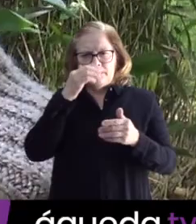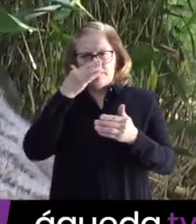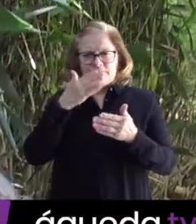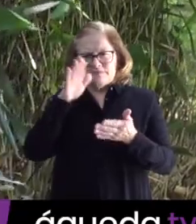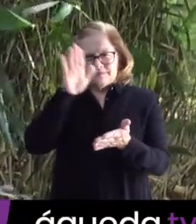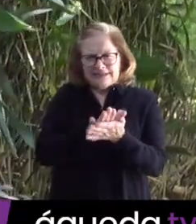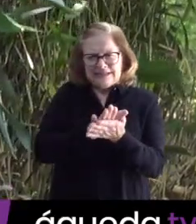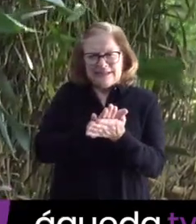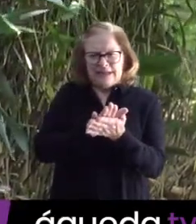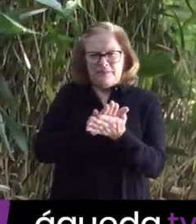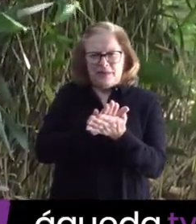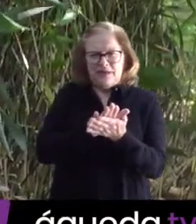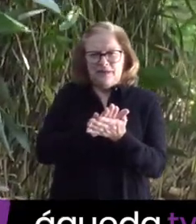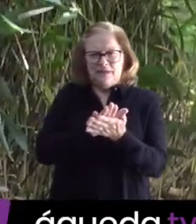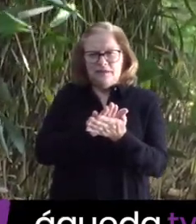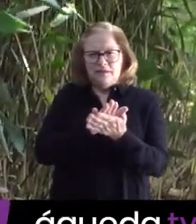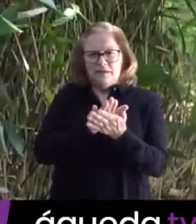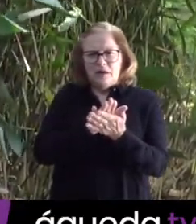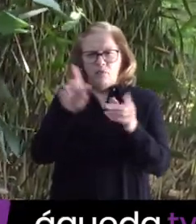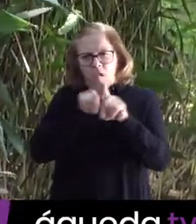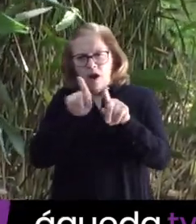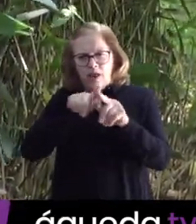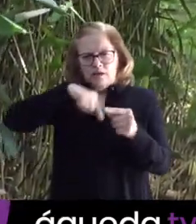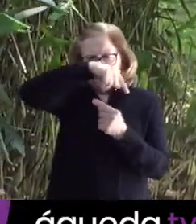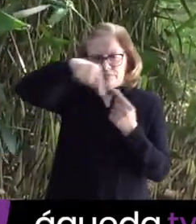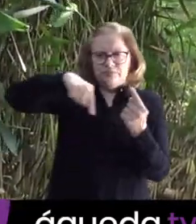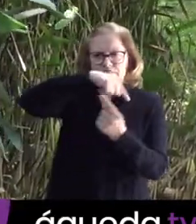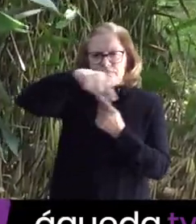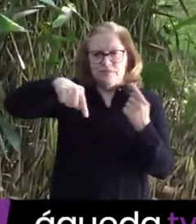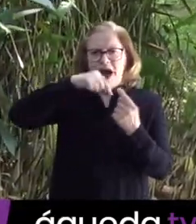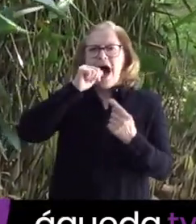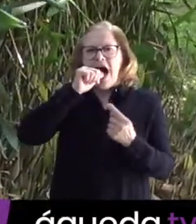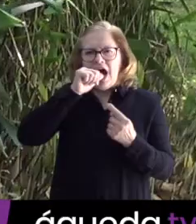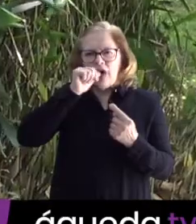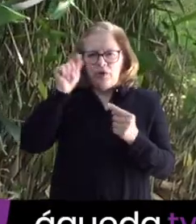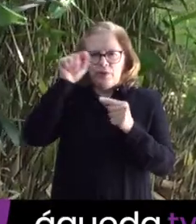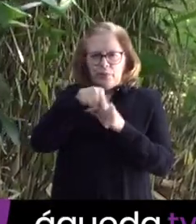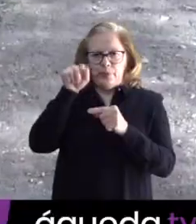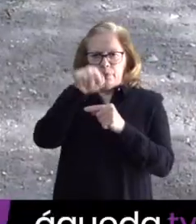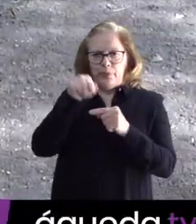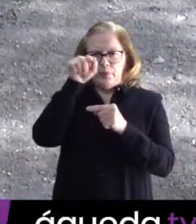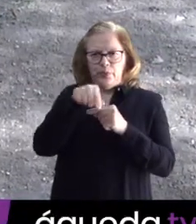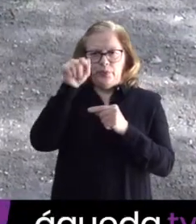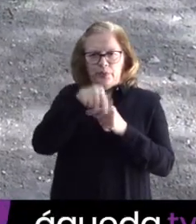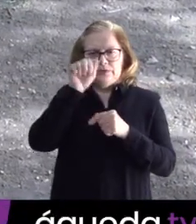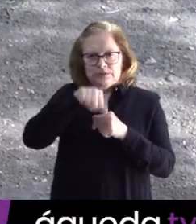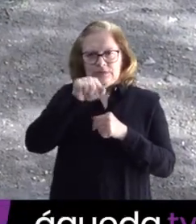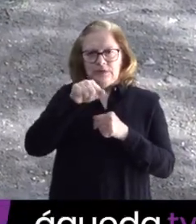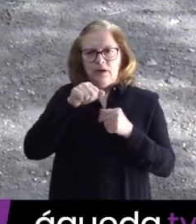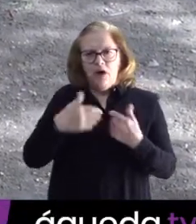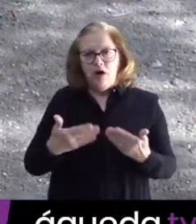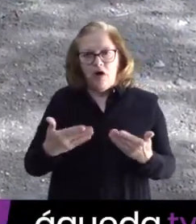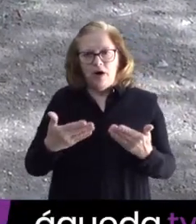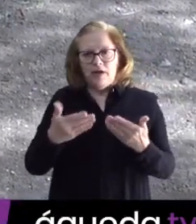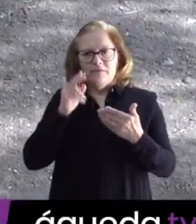tampa. Como se trata de um moinho de represa, pois é água estancada. Vamos